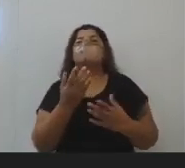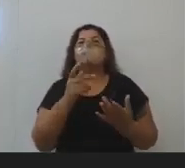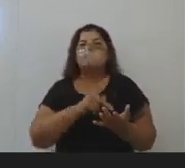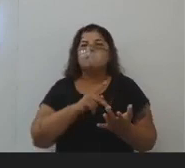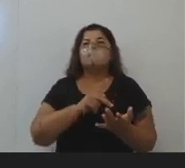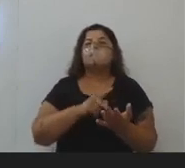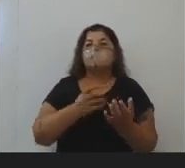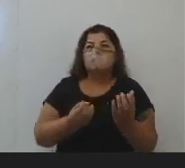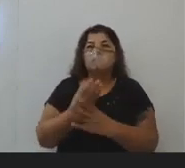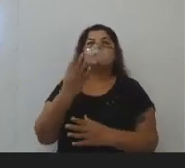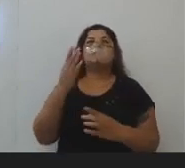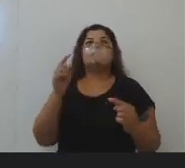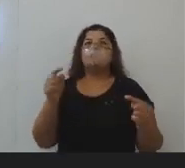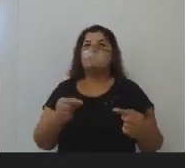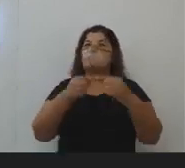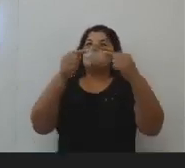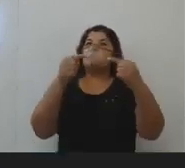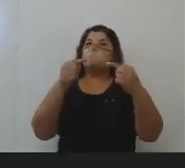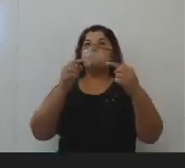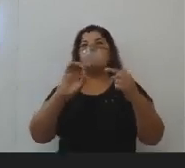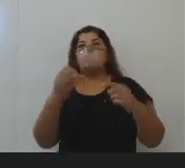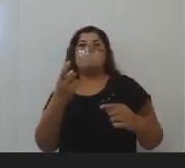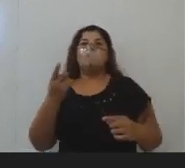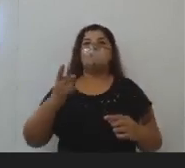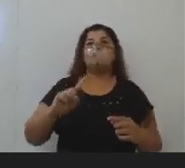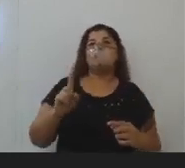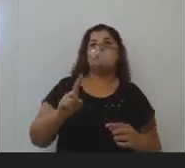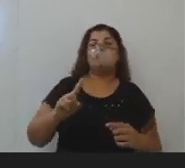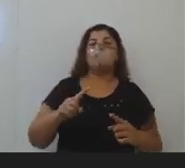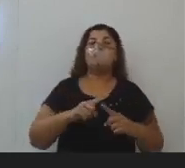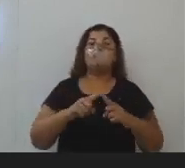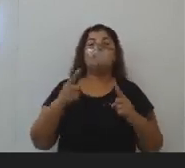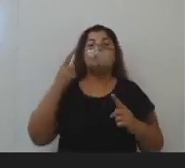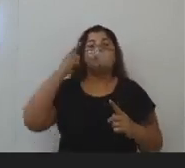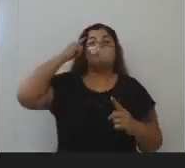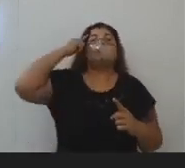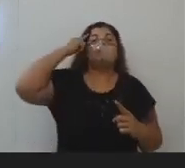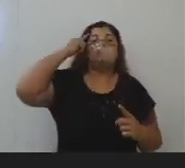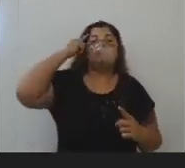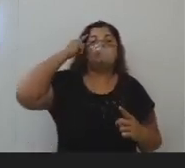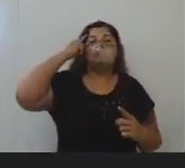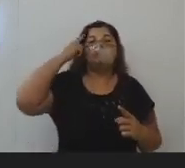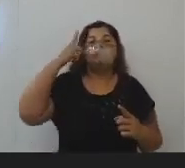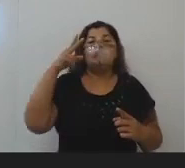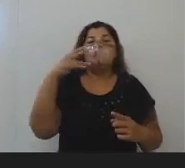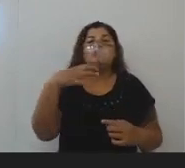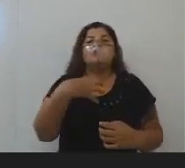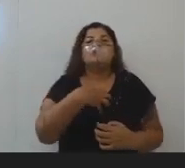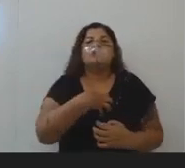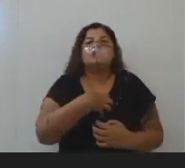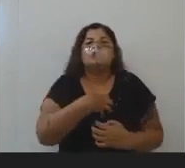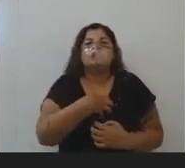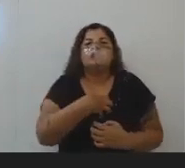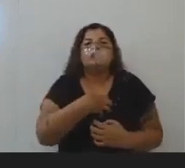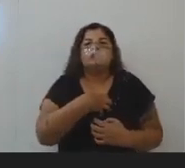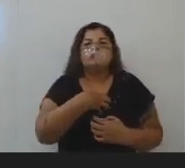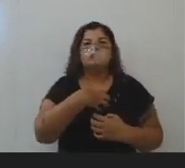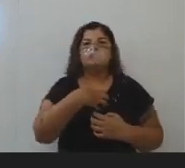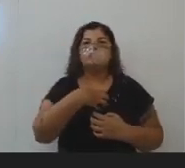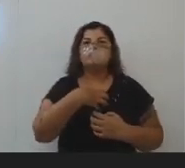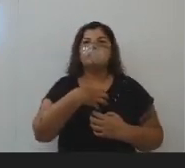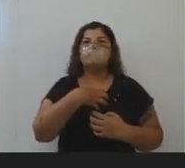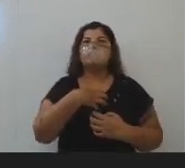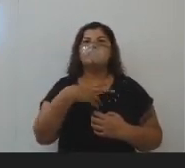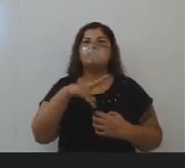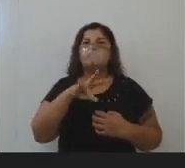por coincidência, às vezes não. Mas a intuição seria aquele sentimento que nós temos, certo? De